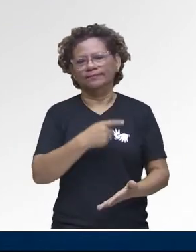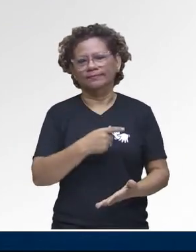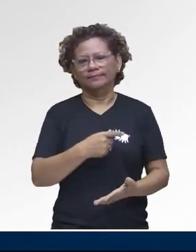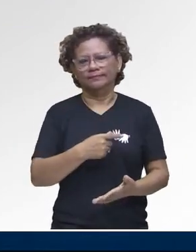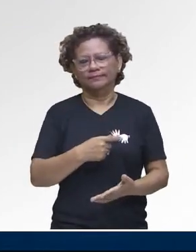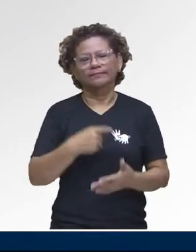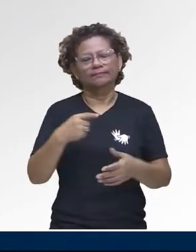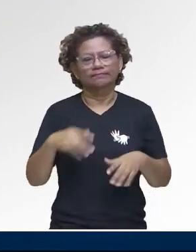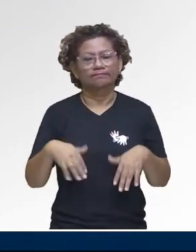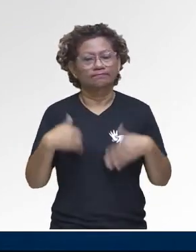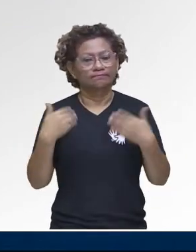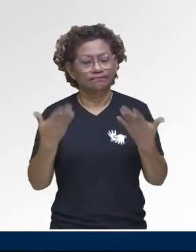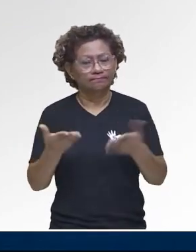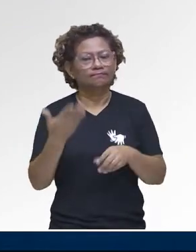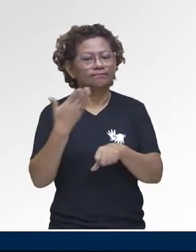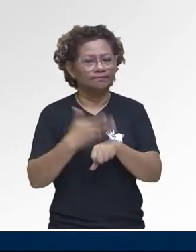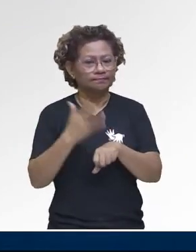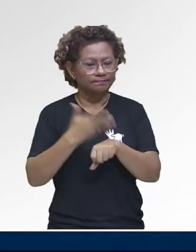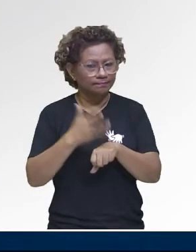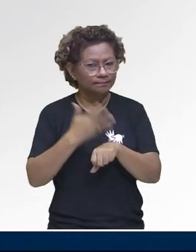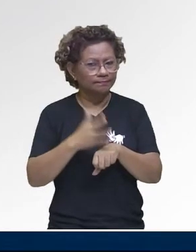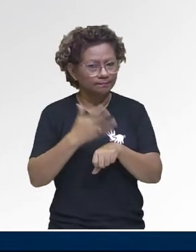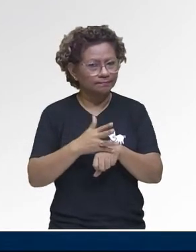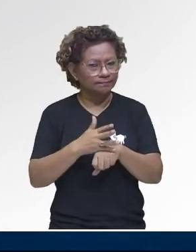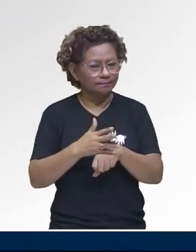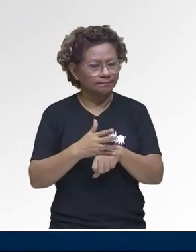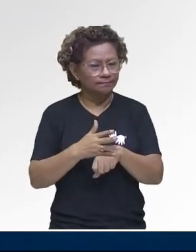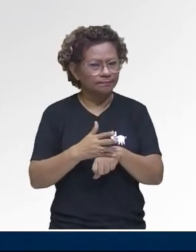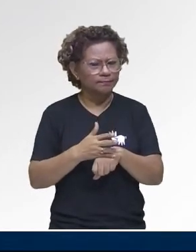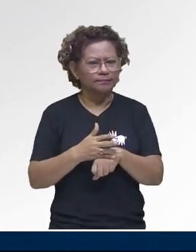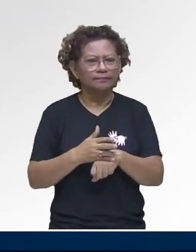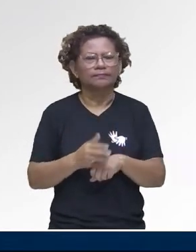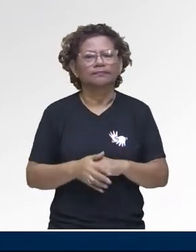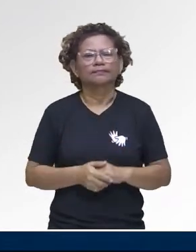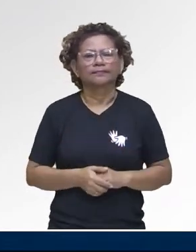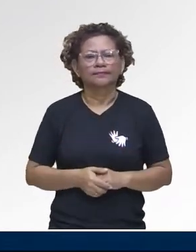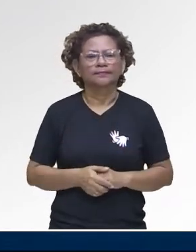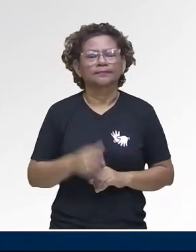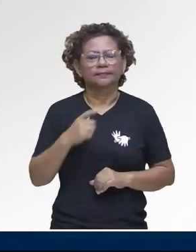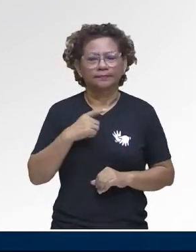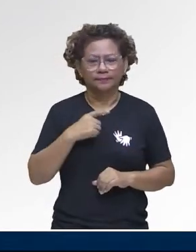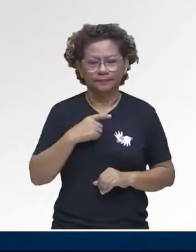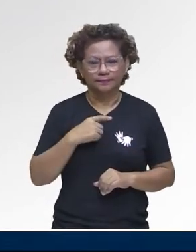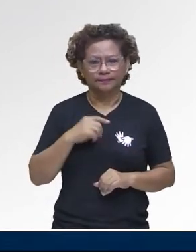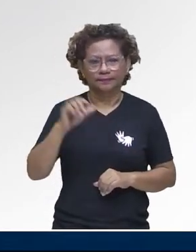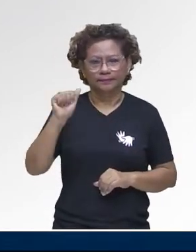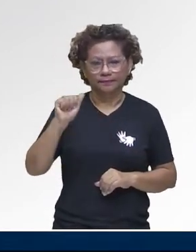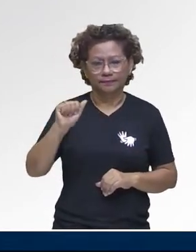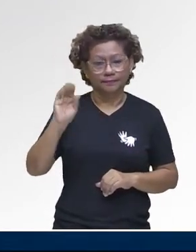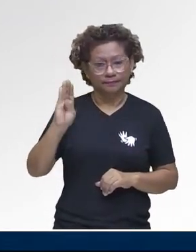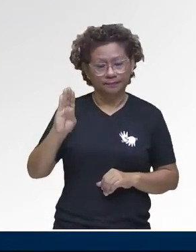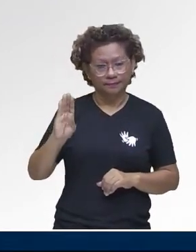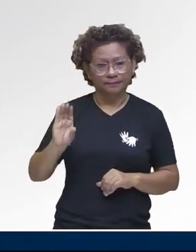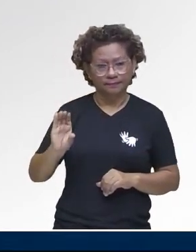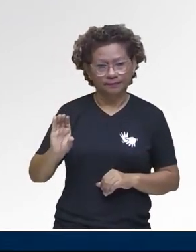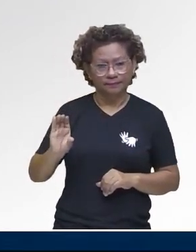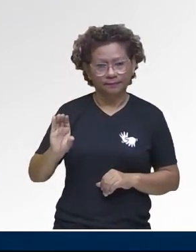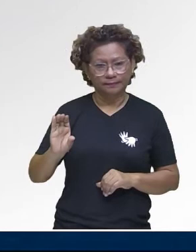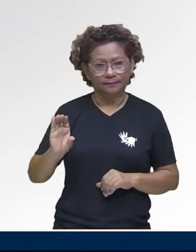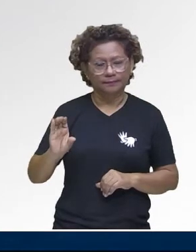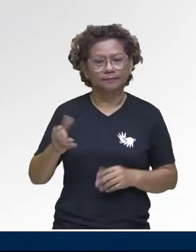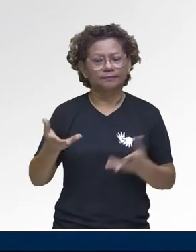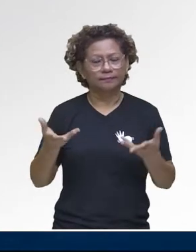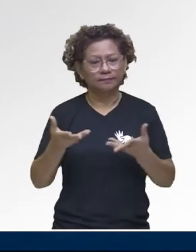apresentar os exemplos numéricos. Então, qual a importância aqui? Nós temos 3 alternativas, A, B e C, e nós